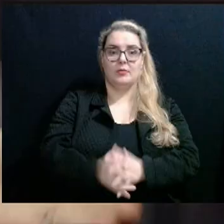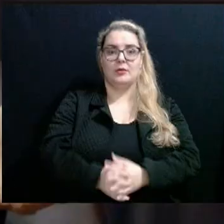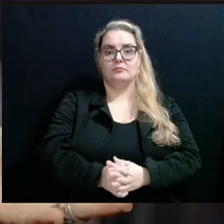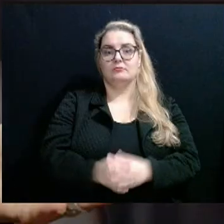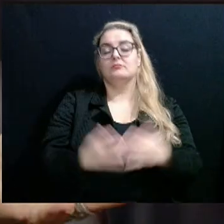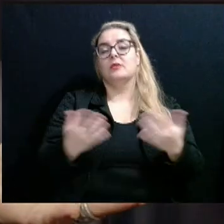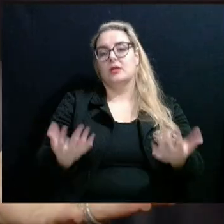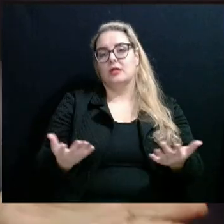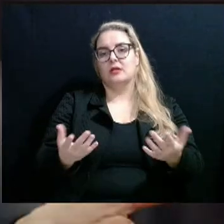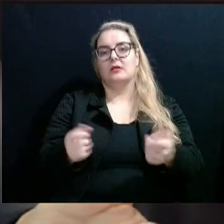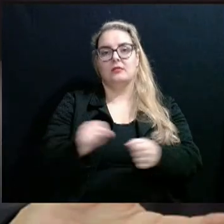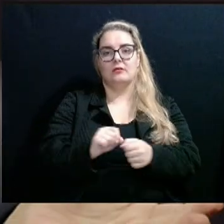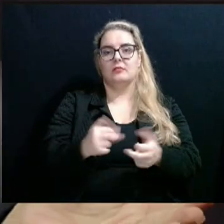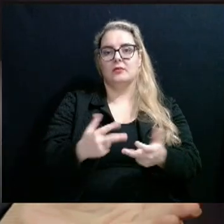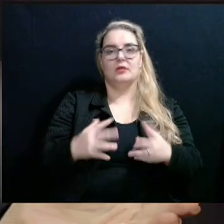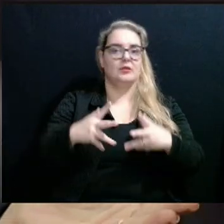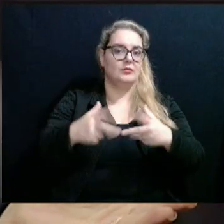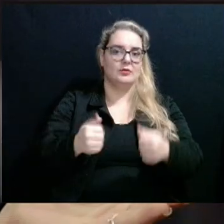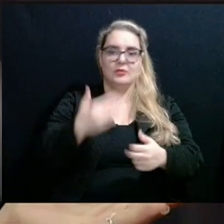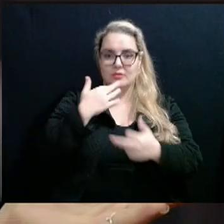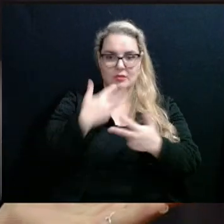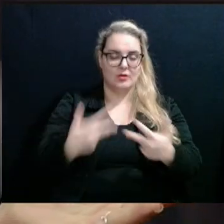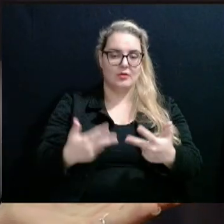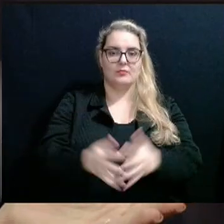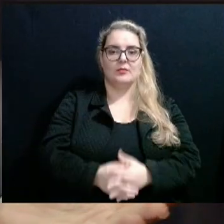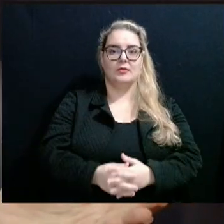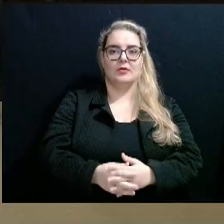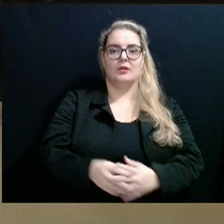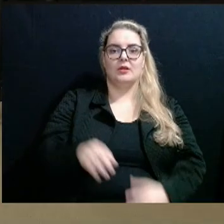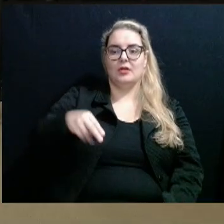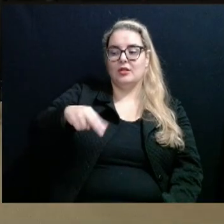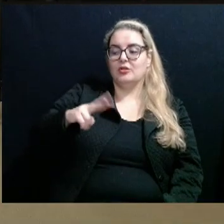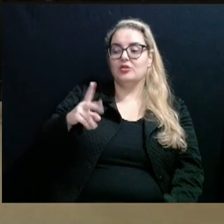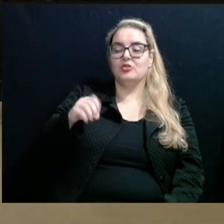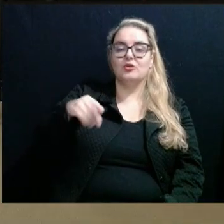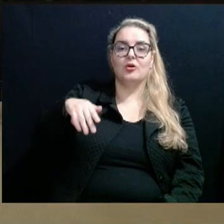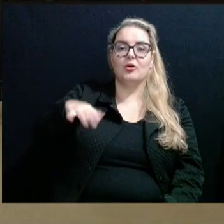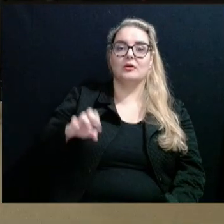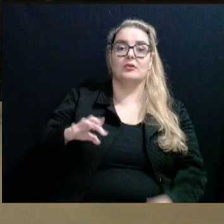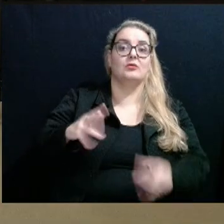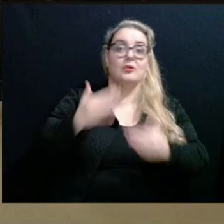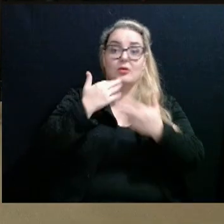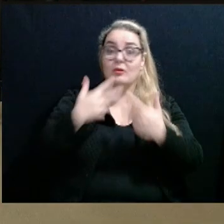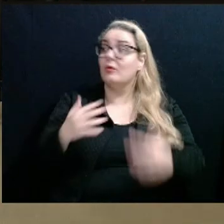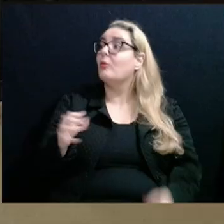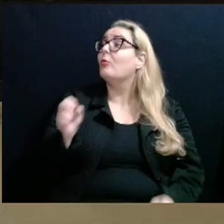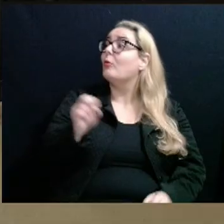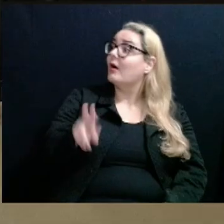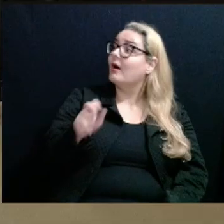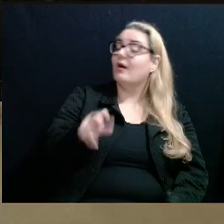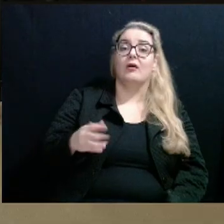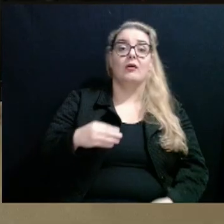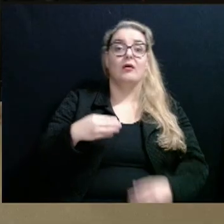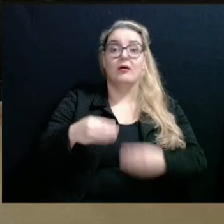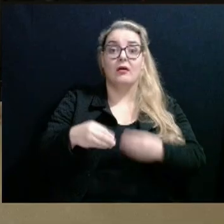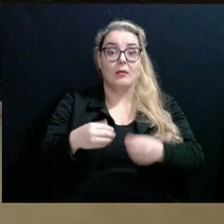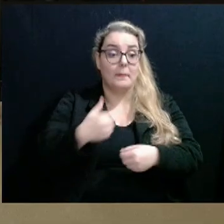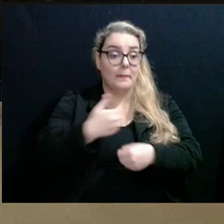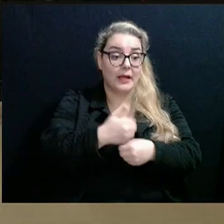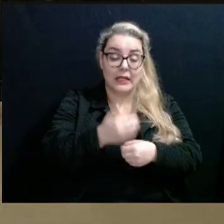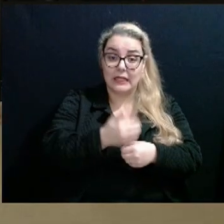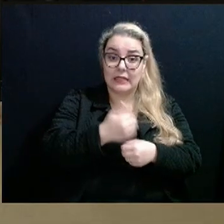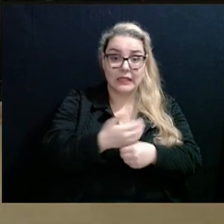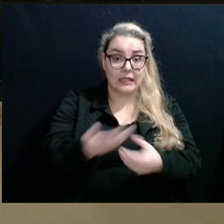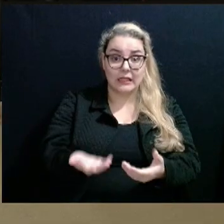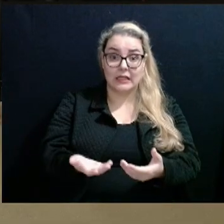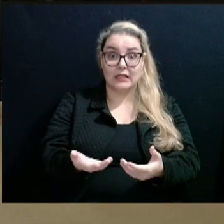que todo mundo come, nhoque. Uau! Delícia! Olha aí. O que vai no nhoque? Batata. Sim. E ainda fiz outros